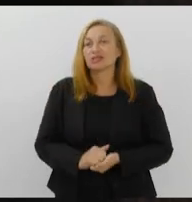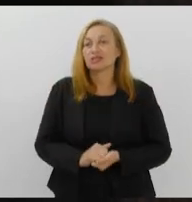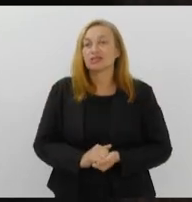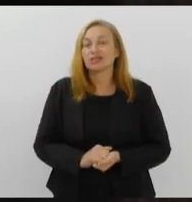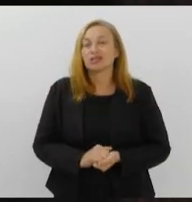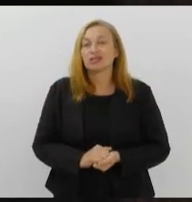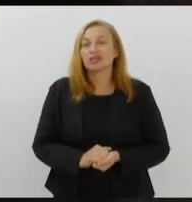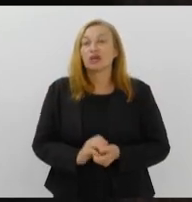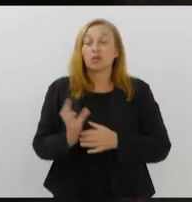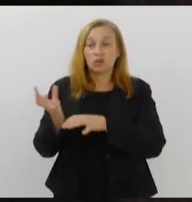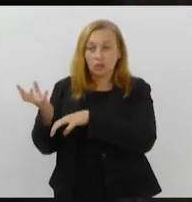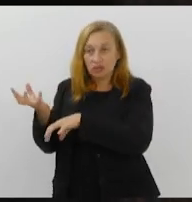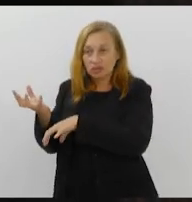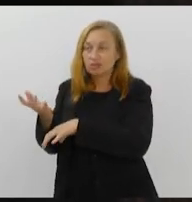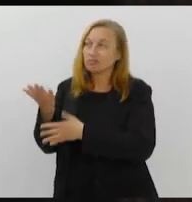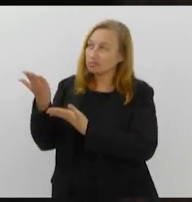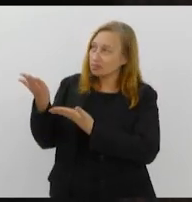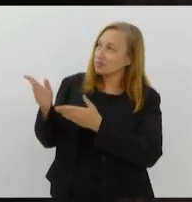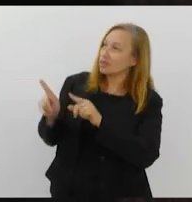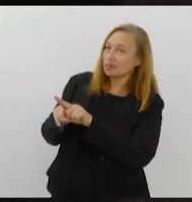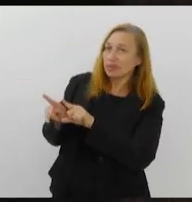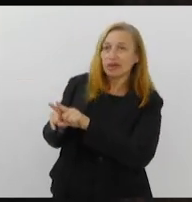no Congresso Nacional.